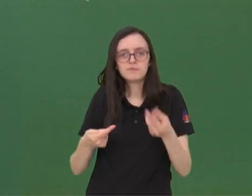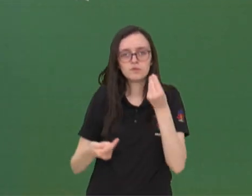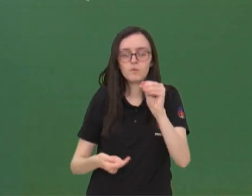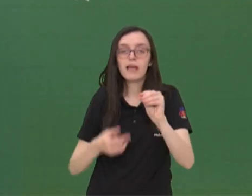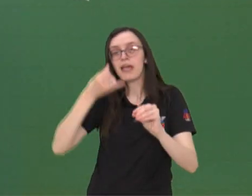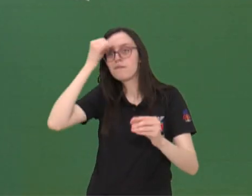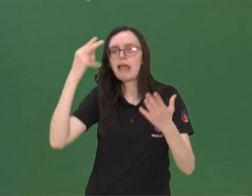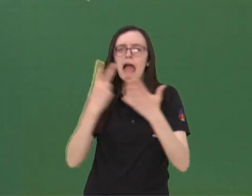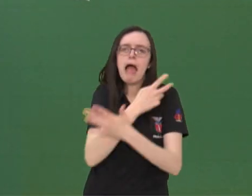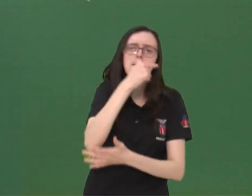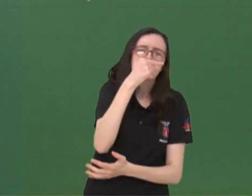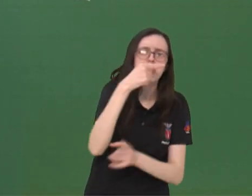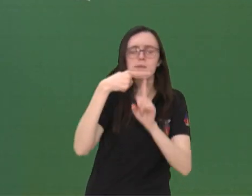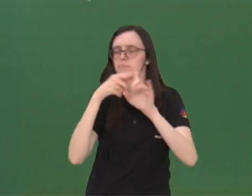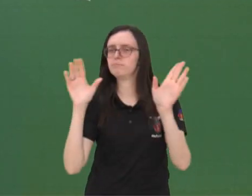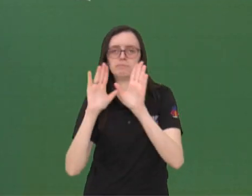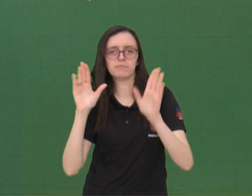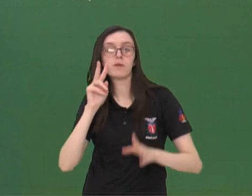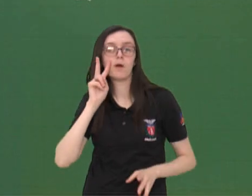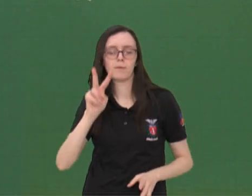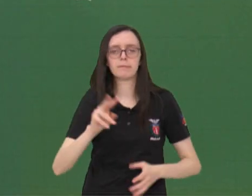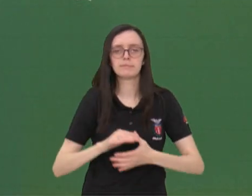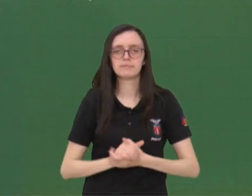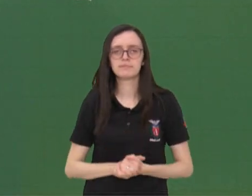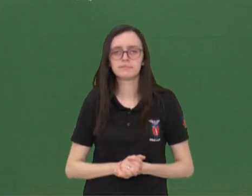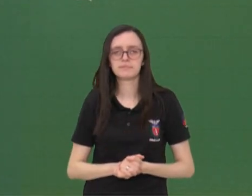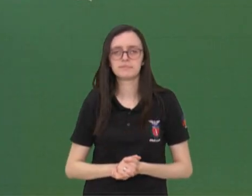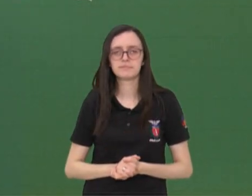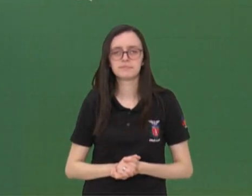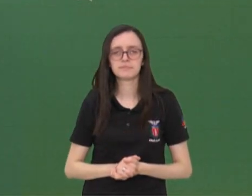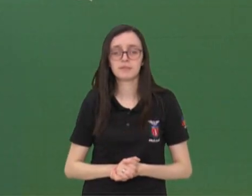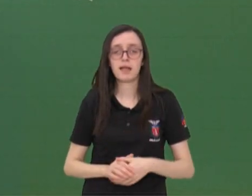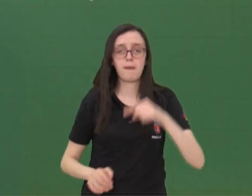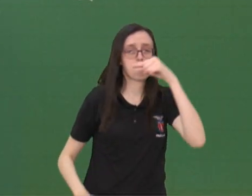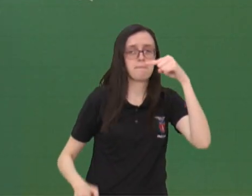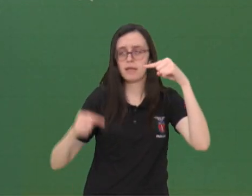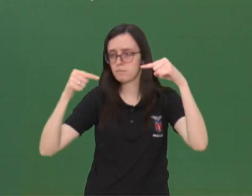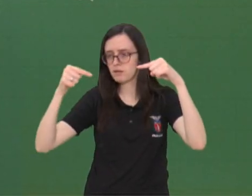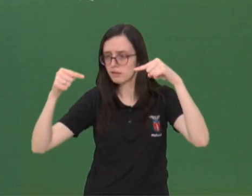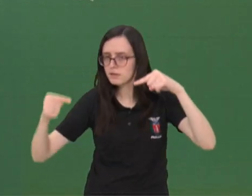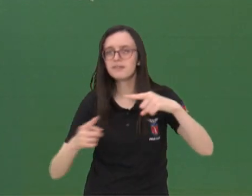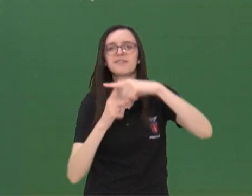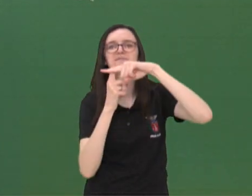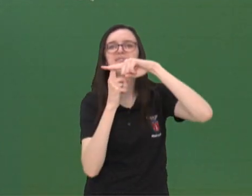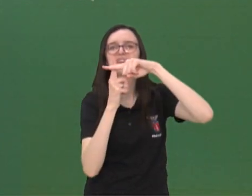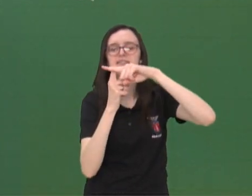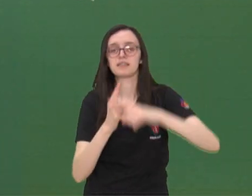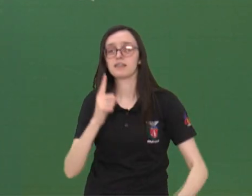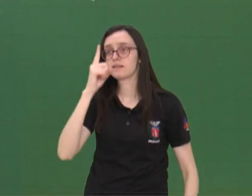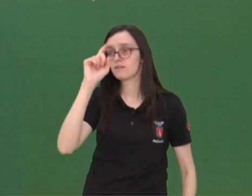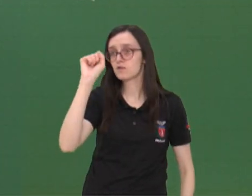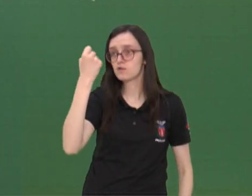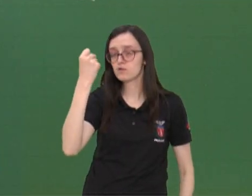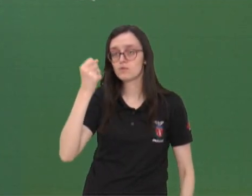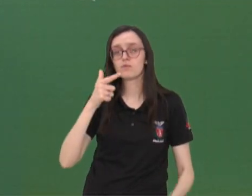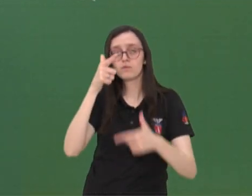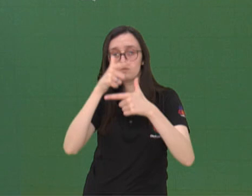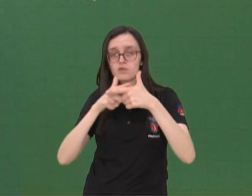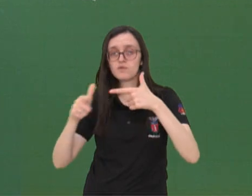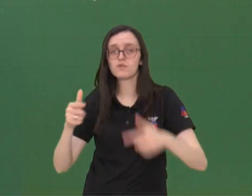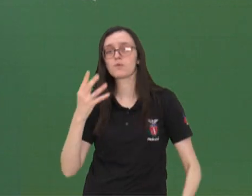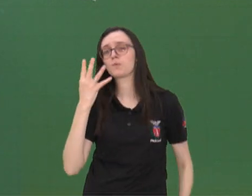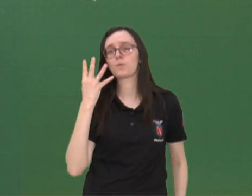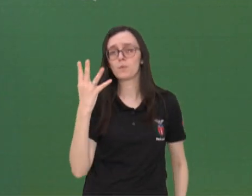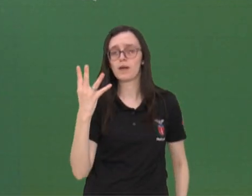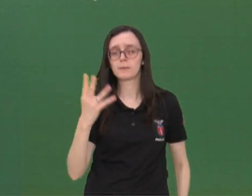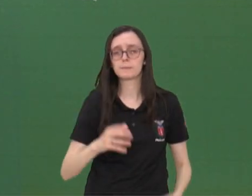nada. T do vértice, menos com menos é mais. Então, 18 dividido por 2 vezes 2,